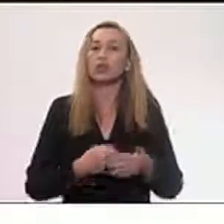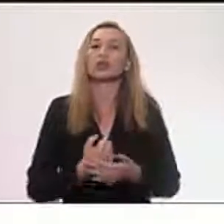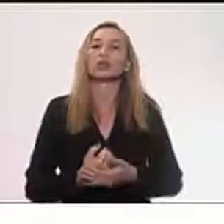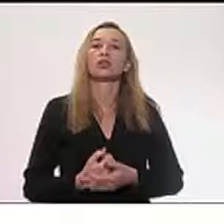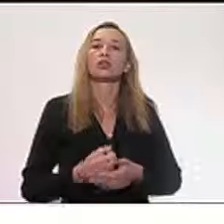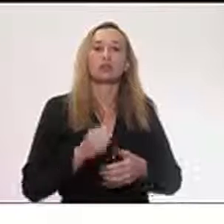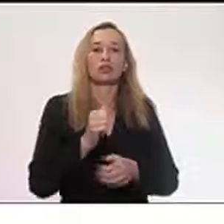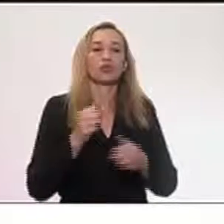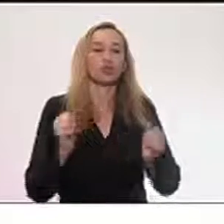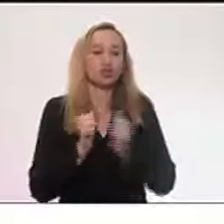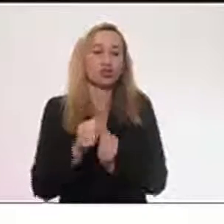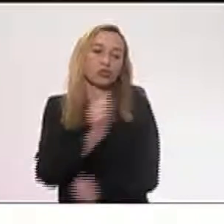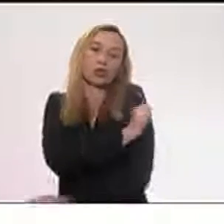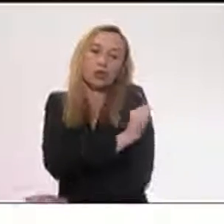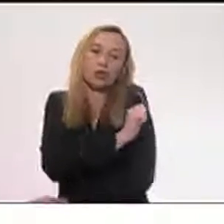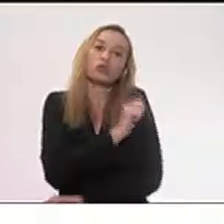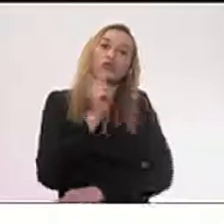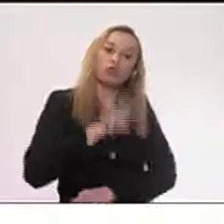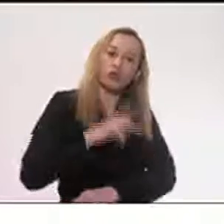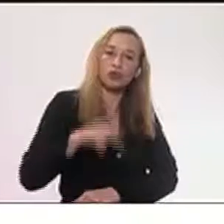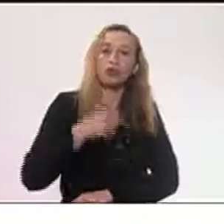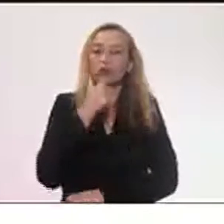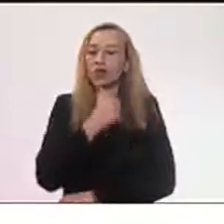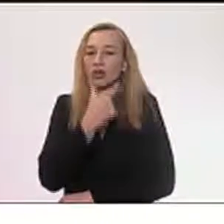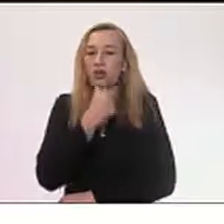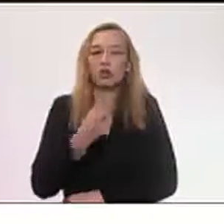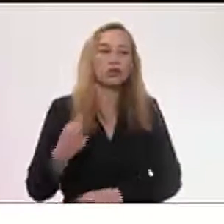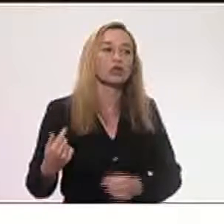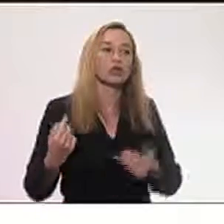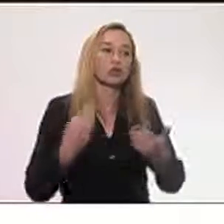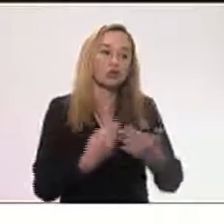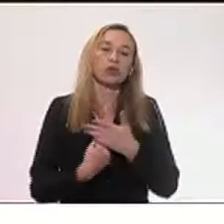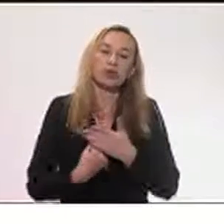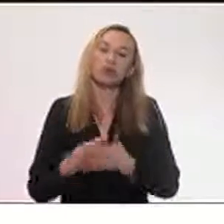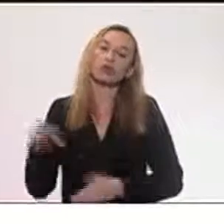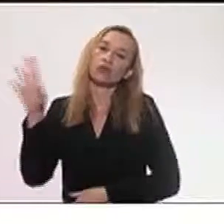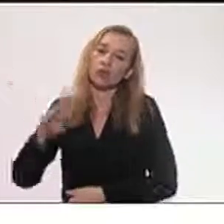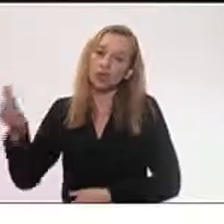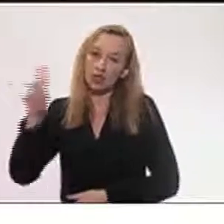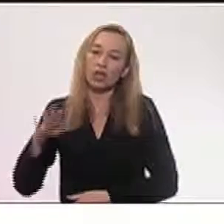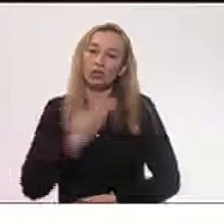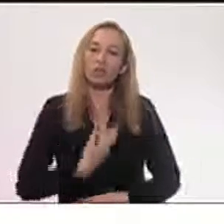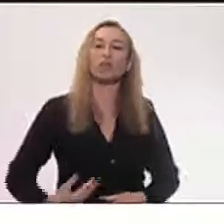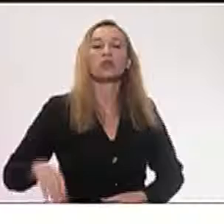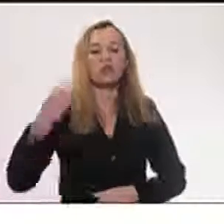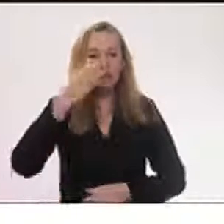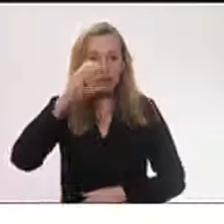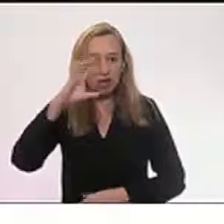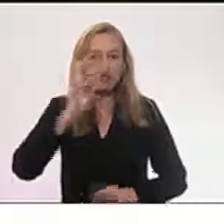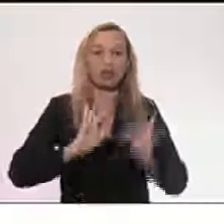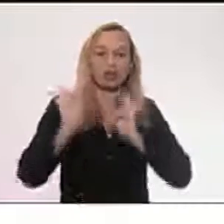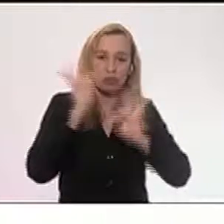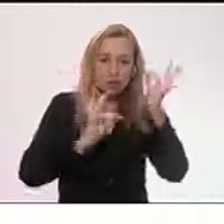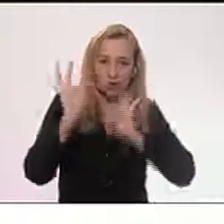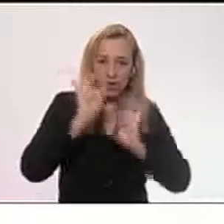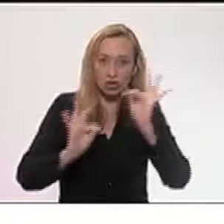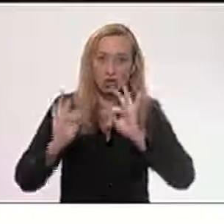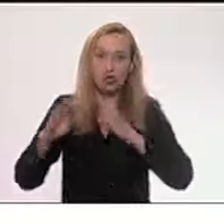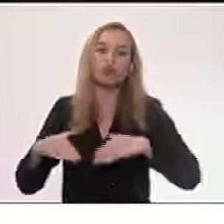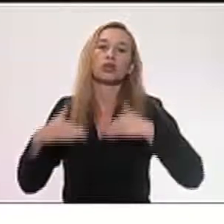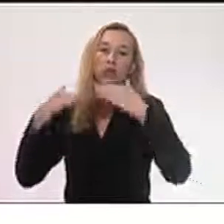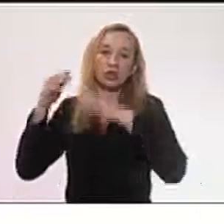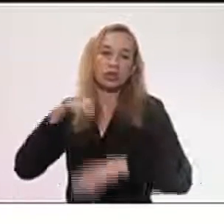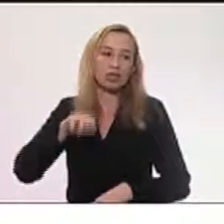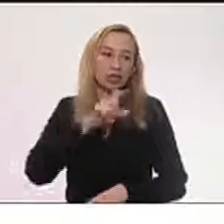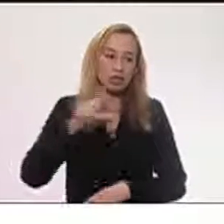protagonismo de estudantes, de professores e professoras em defesa das universidades públicas, da ciência e da soberania nacional.